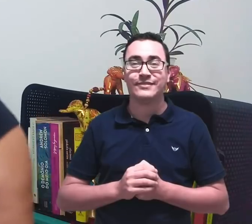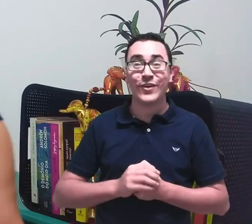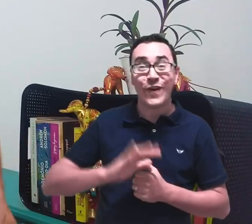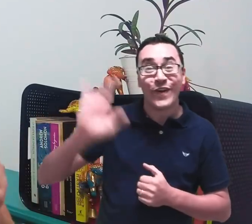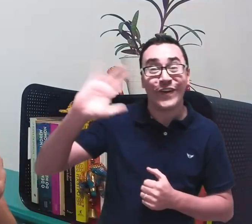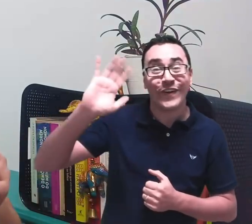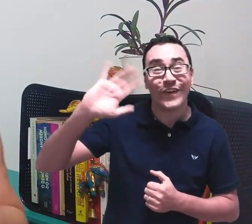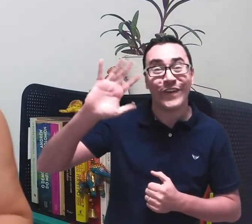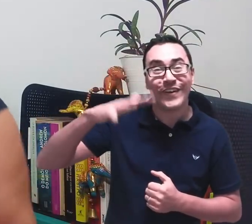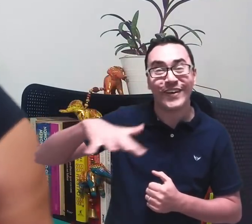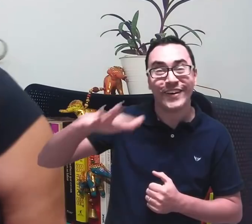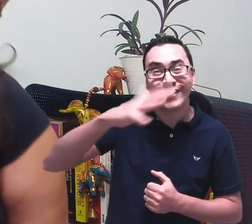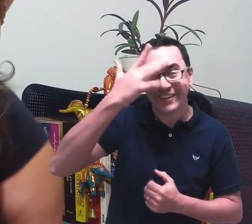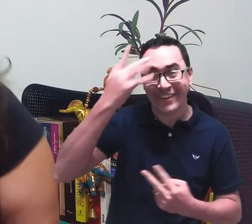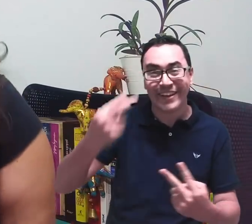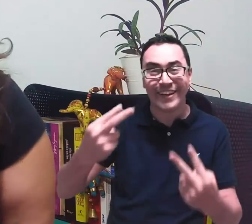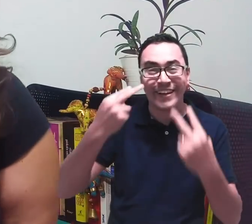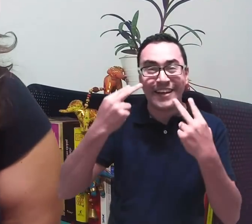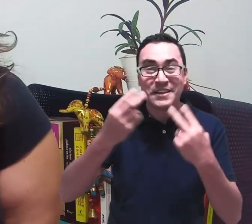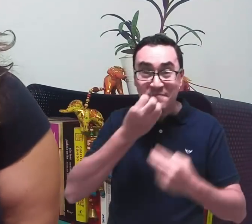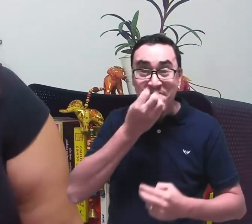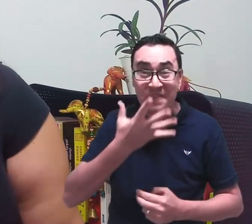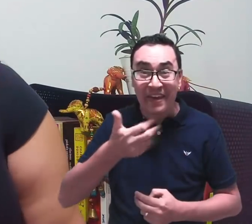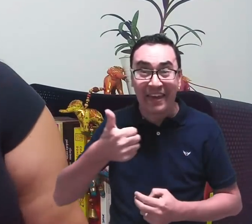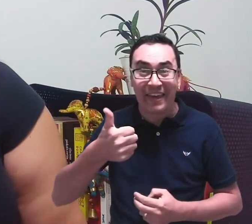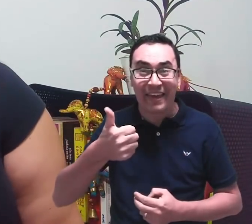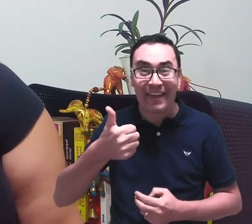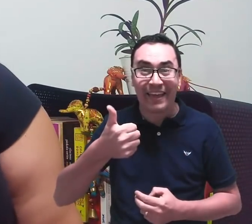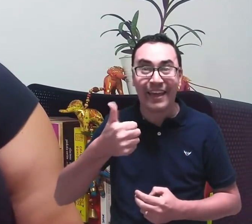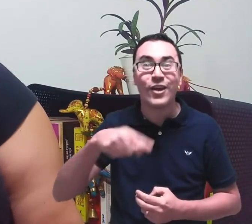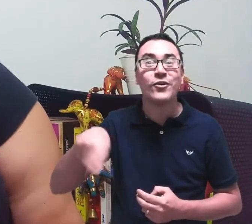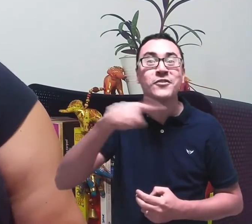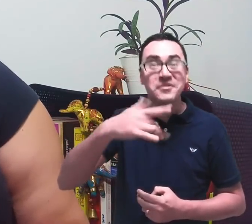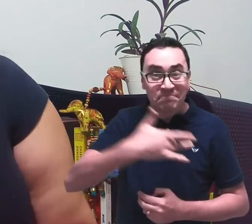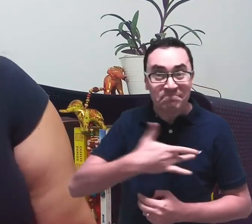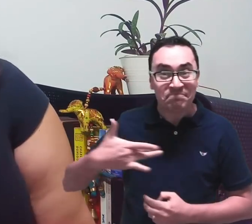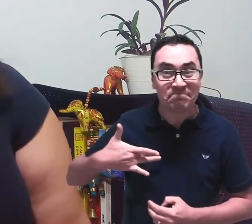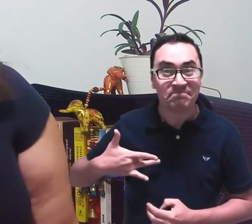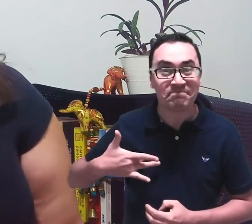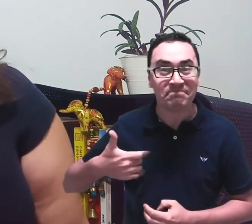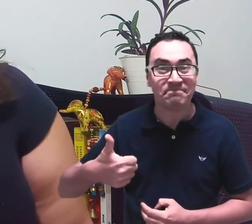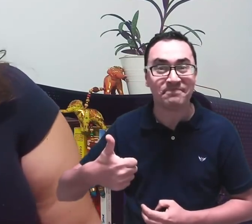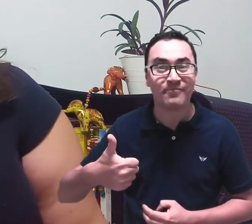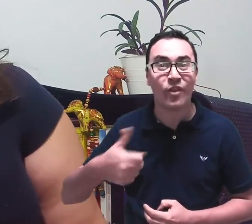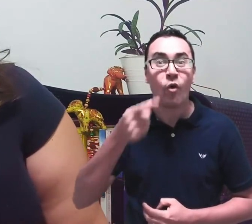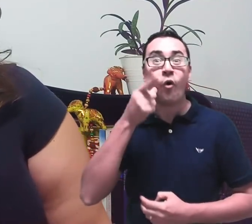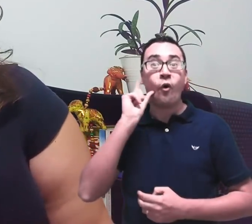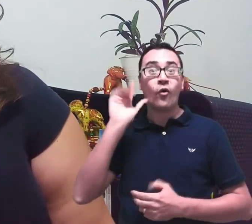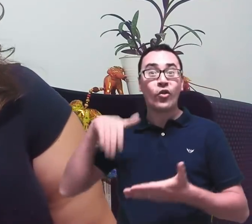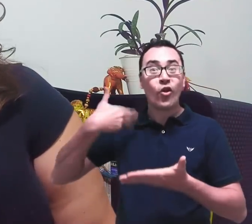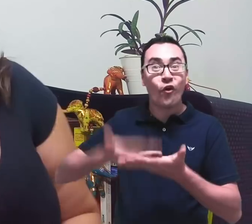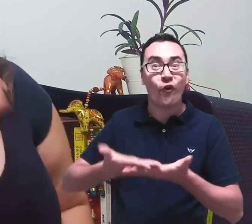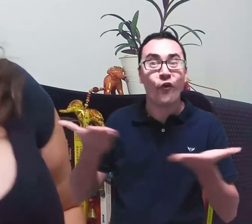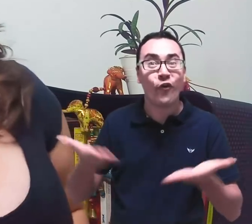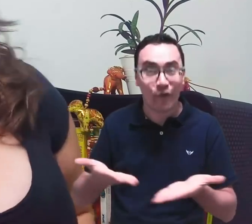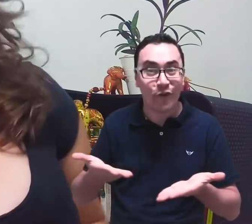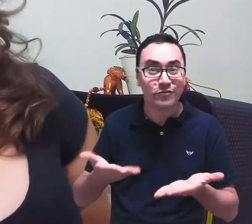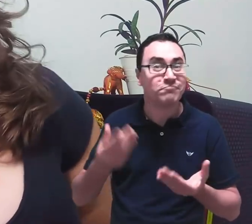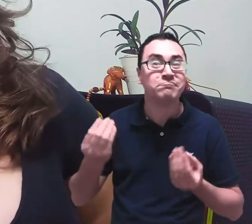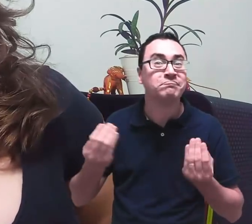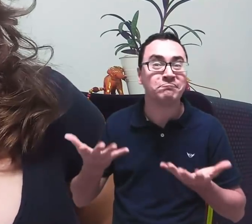Oi, gente! Tudo bem? Como vocês estão? Como foi de ontem para hoje?